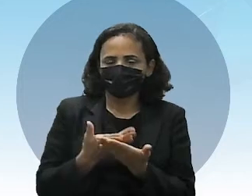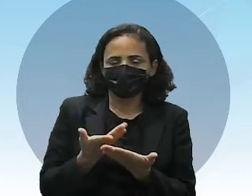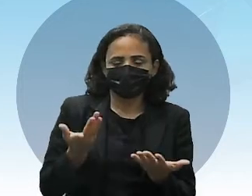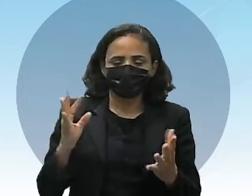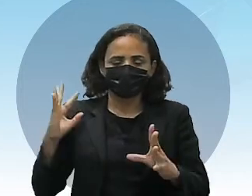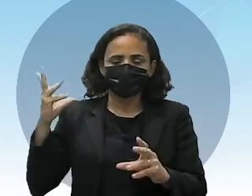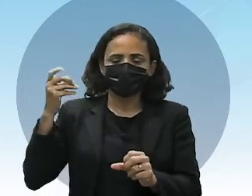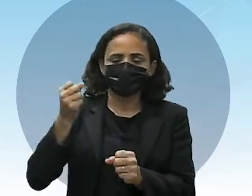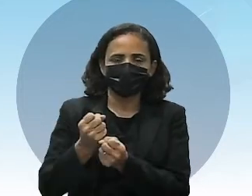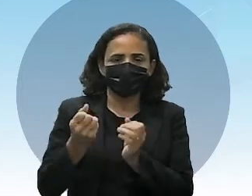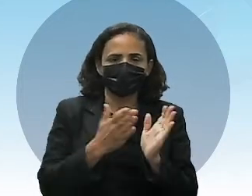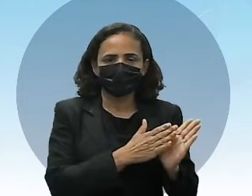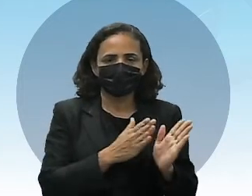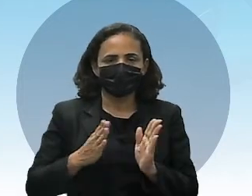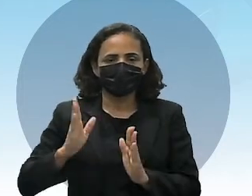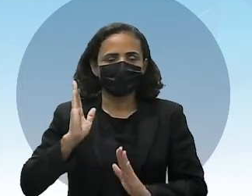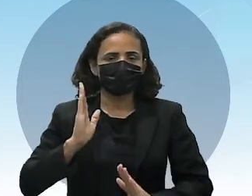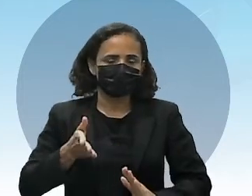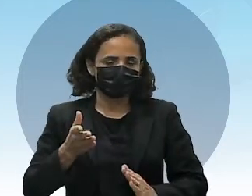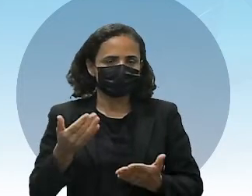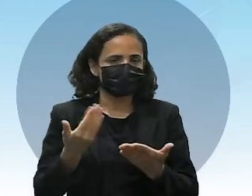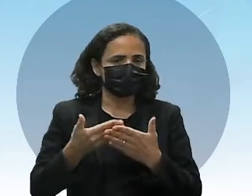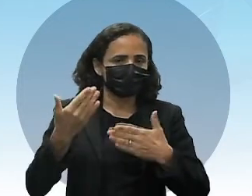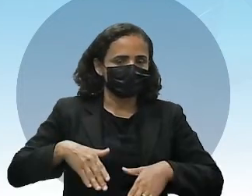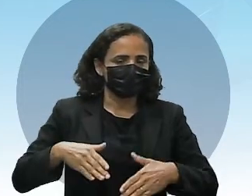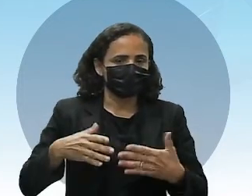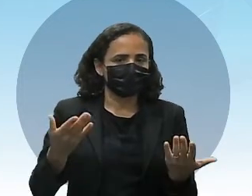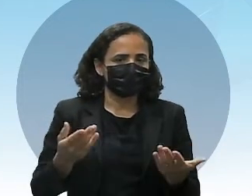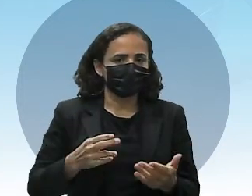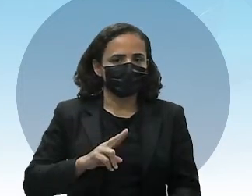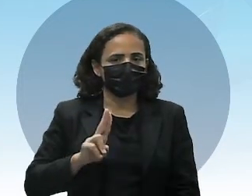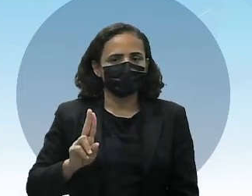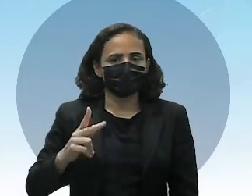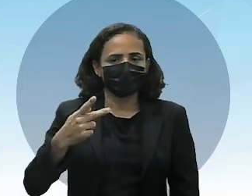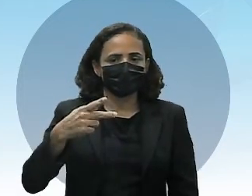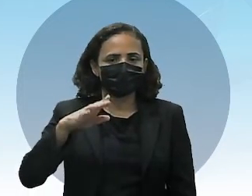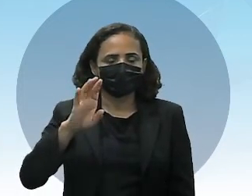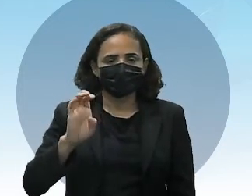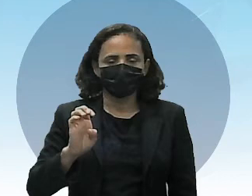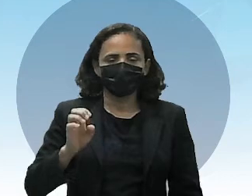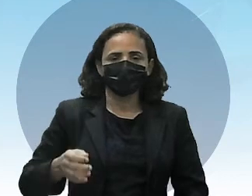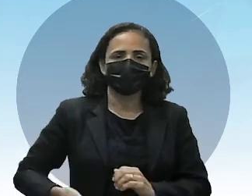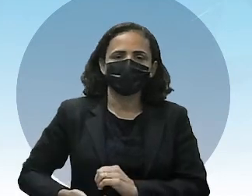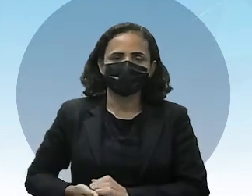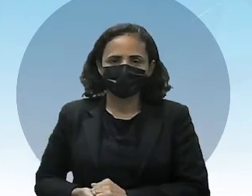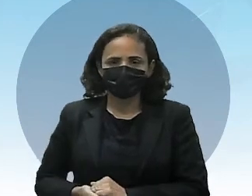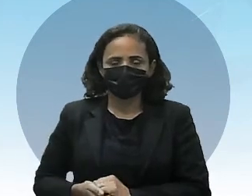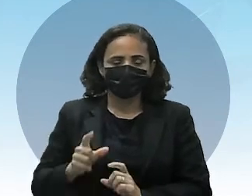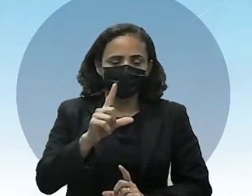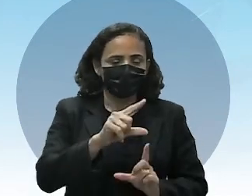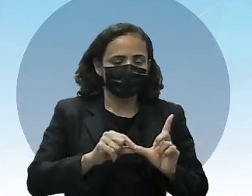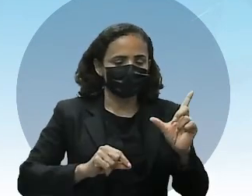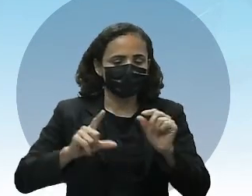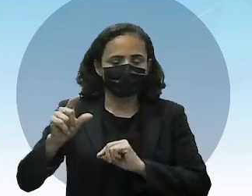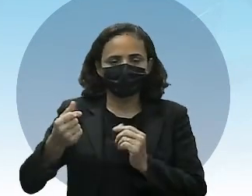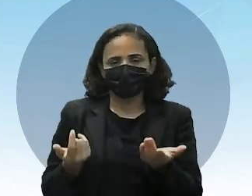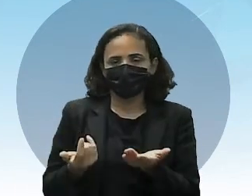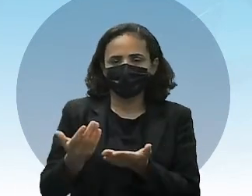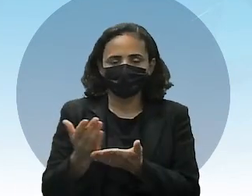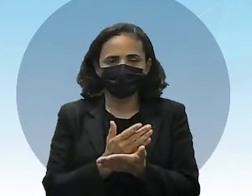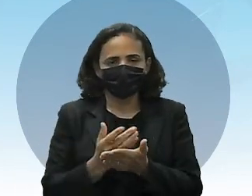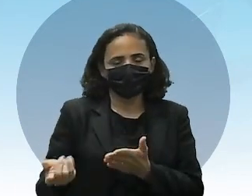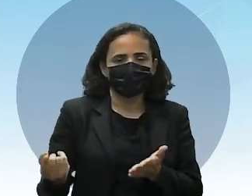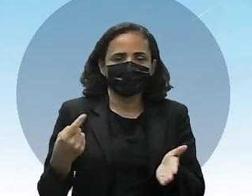de questões que já apareceram na prova da UPE. Eu escolhi aqui questões de